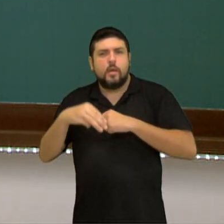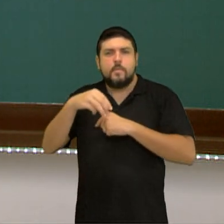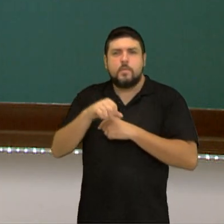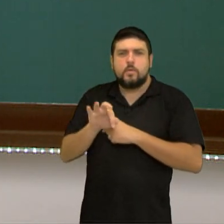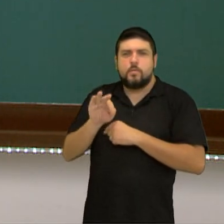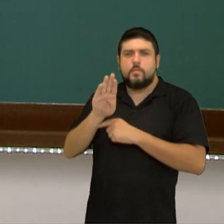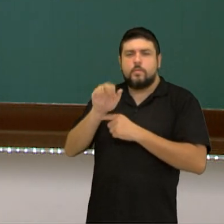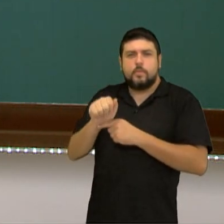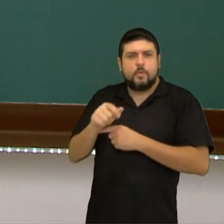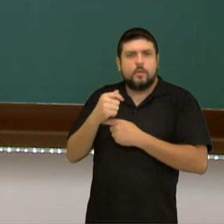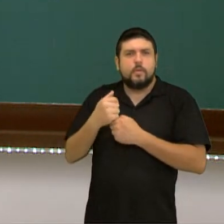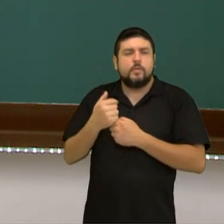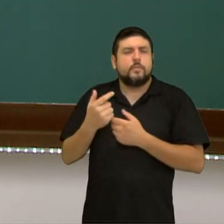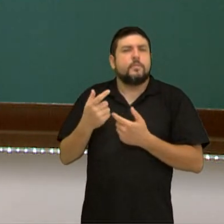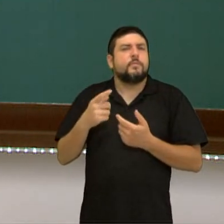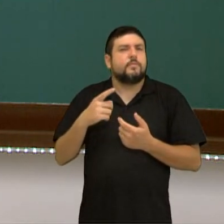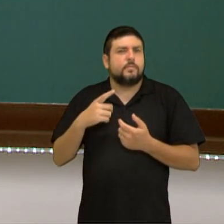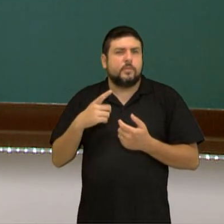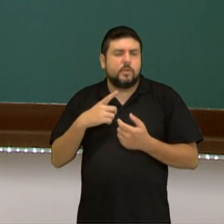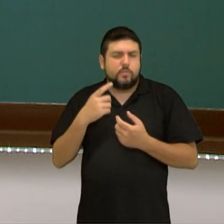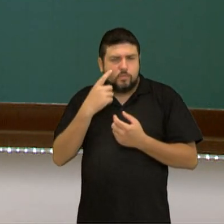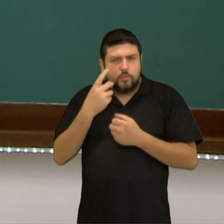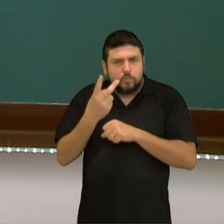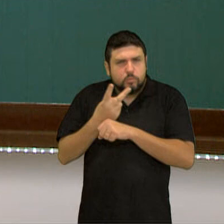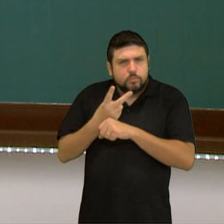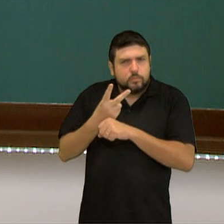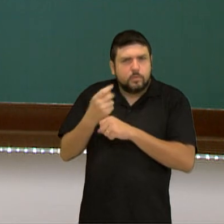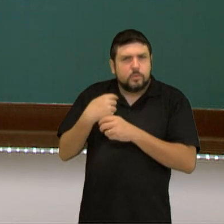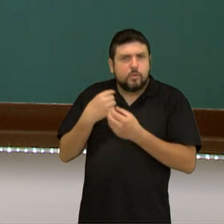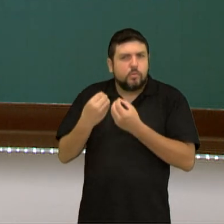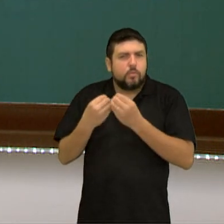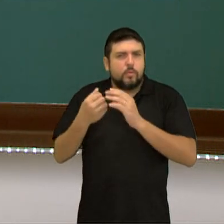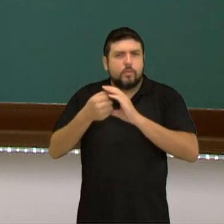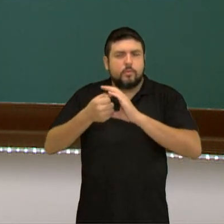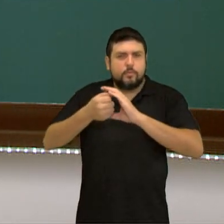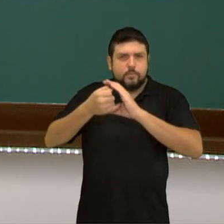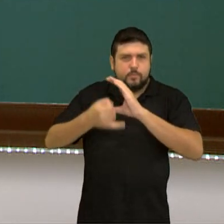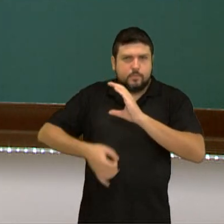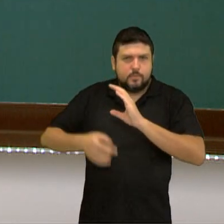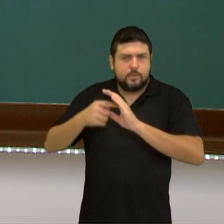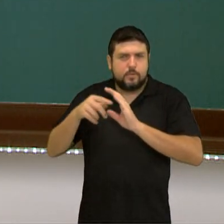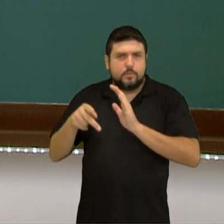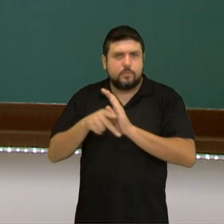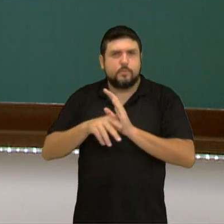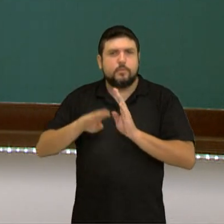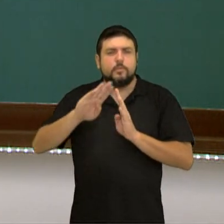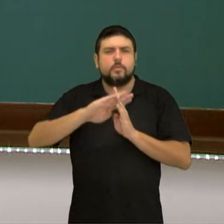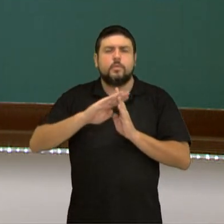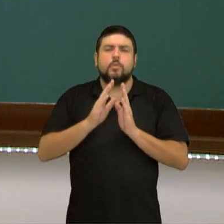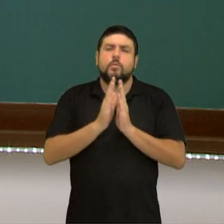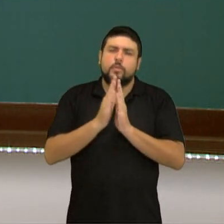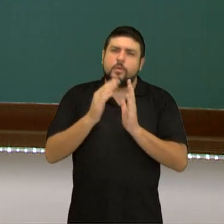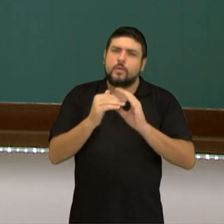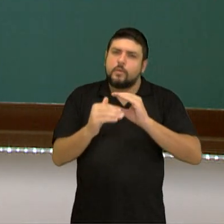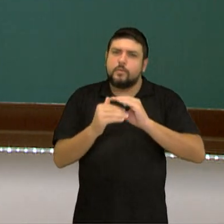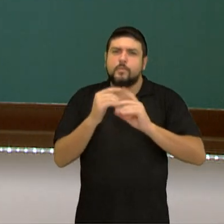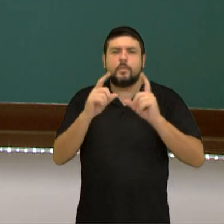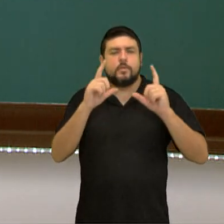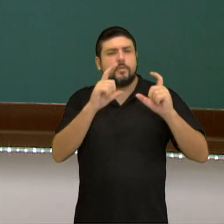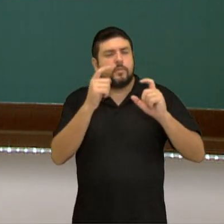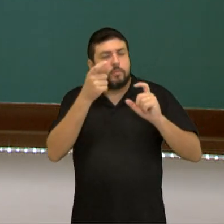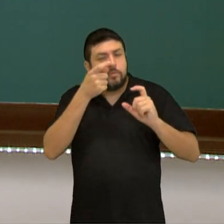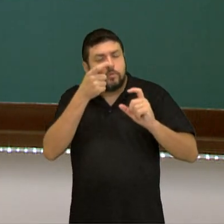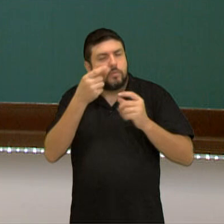características parecidas. Vamos procurar que a gente acha características, né? E vamos mandar foto para a gente ver o que a gente acha de